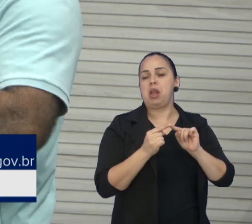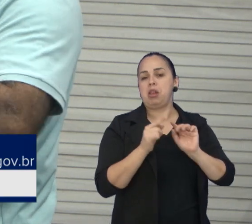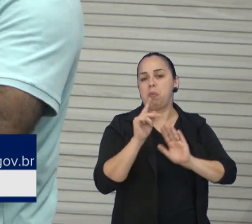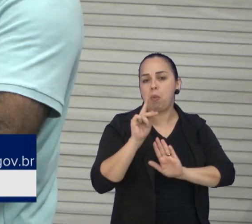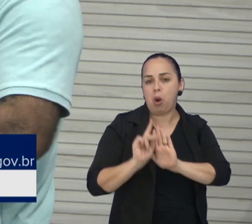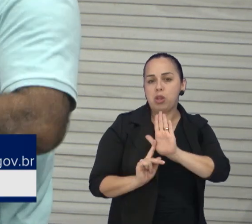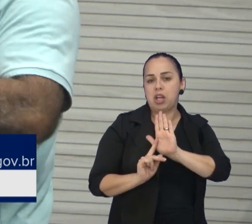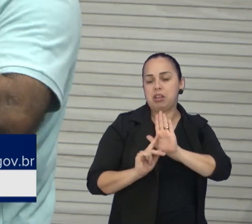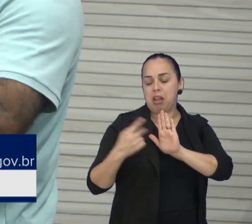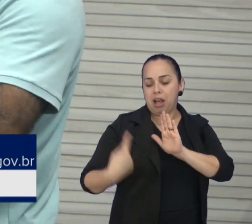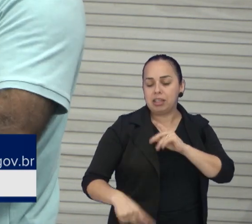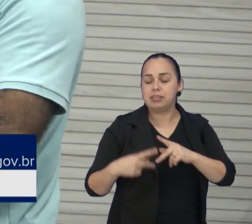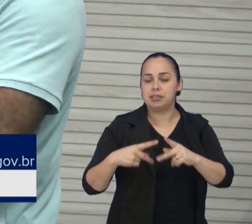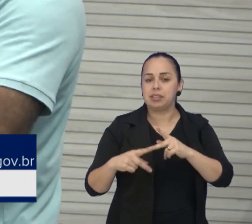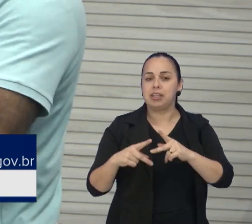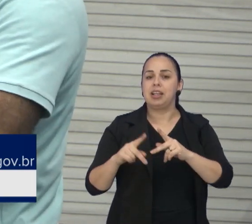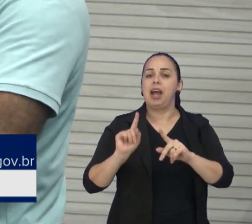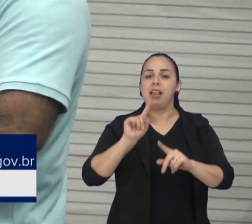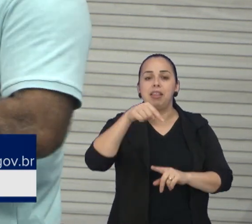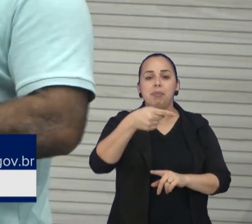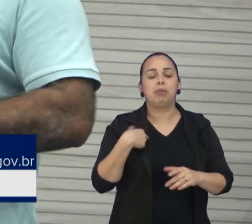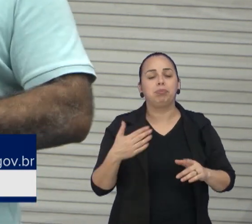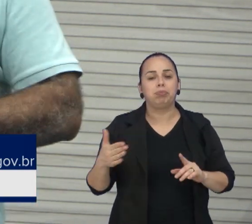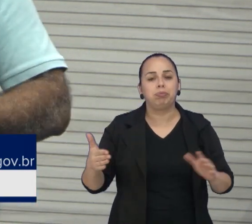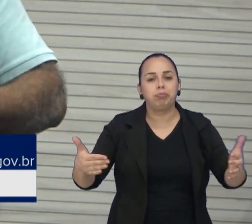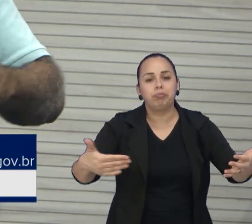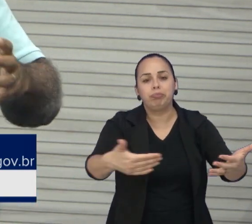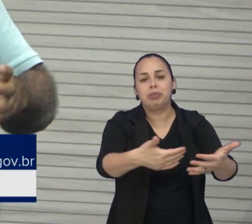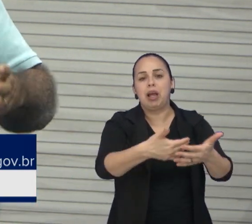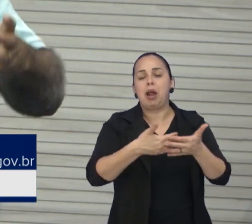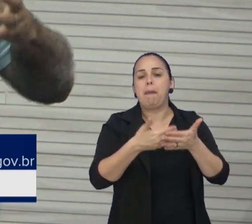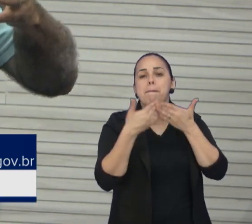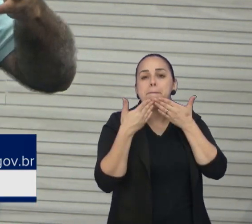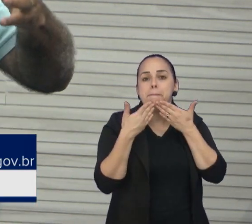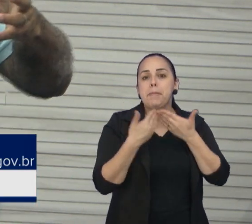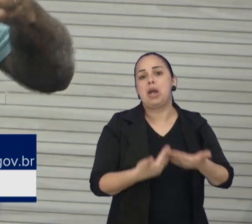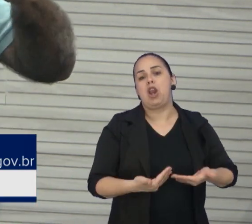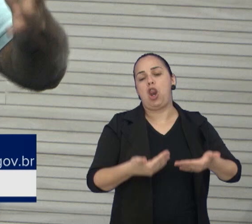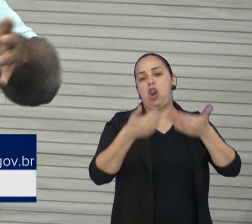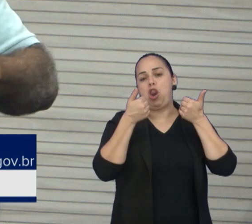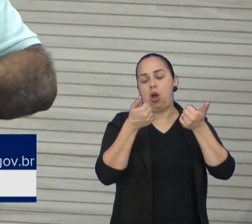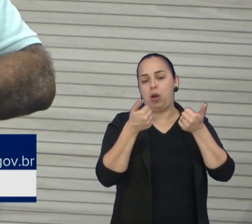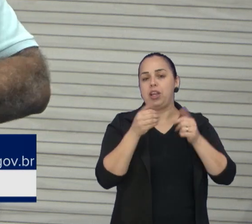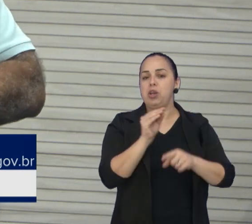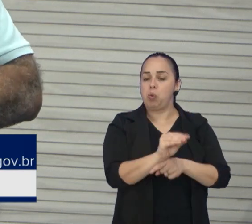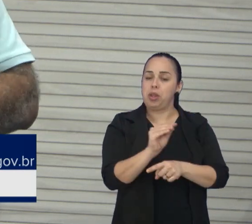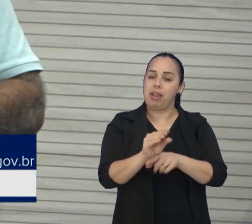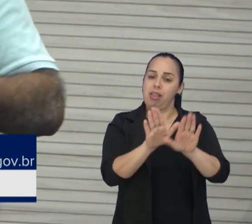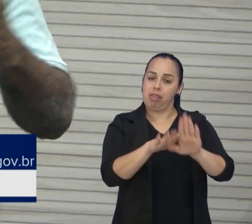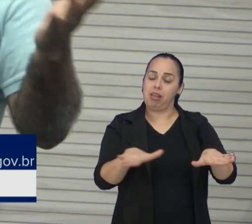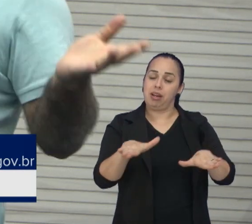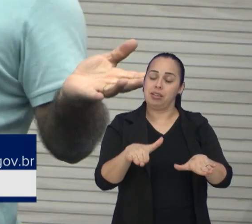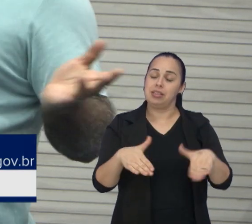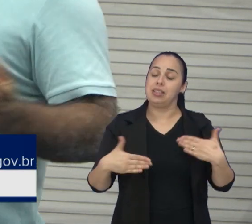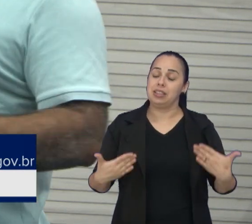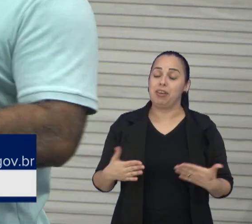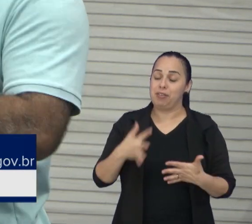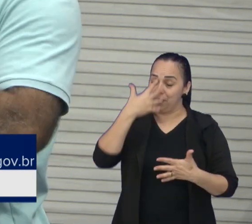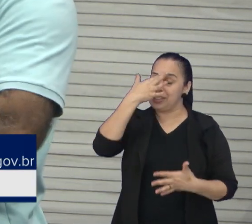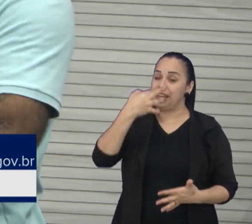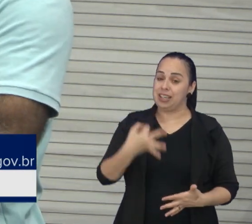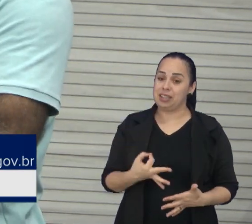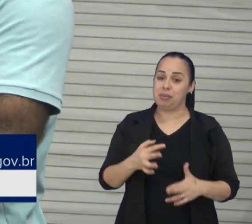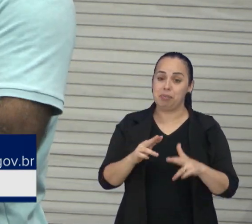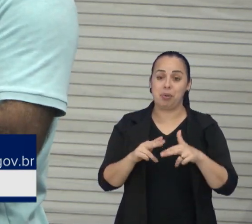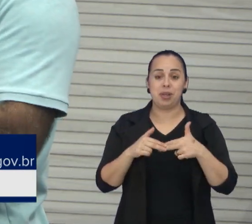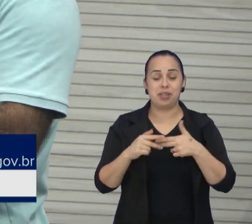total atendimento e acolhe esses profissionais para serem os melhores e cuidar melhor das nossas crianças. Então, sem dúvida, é por isso que